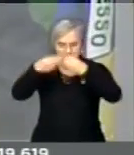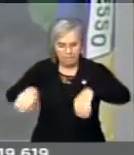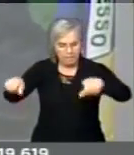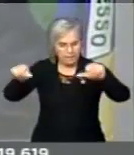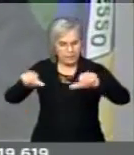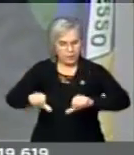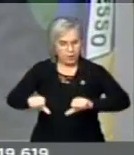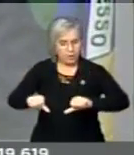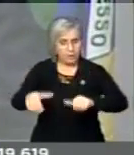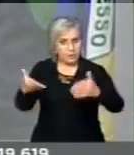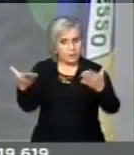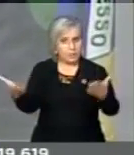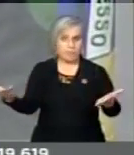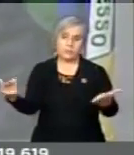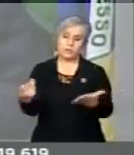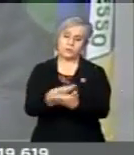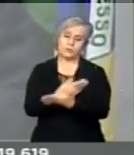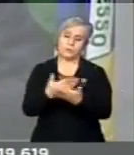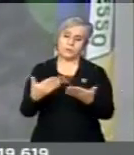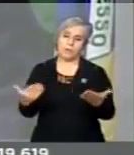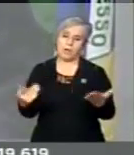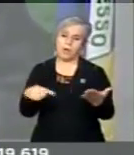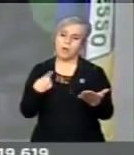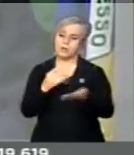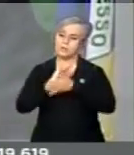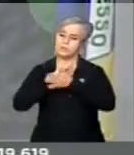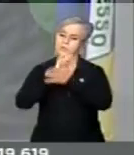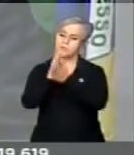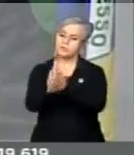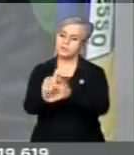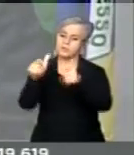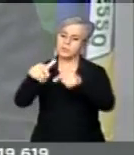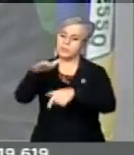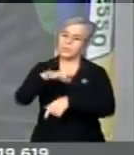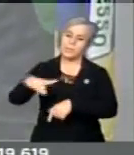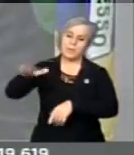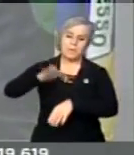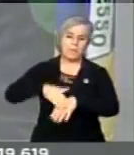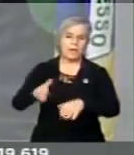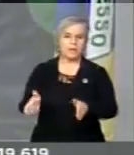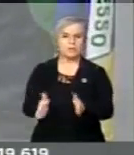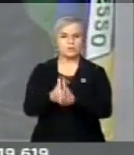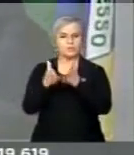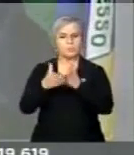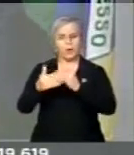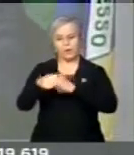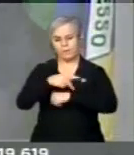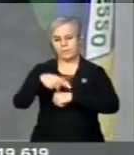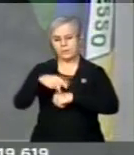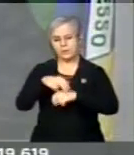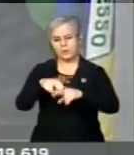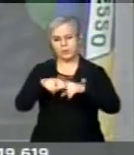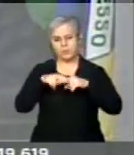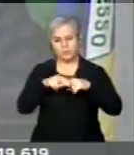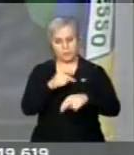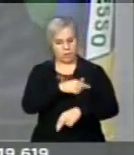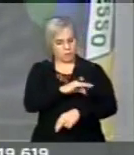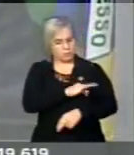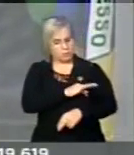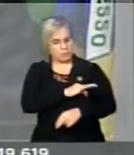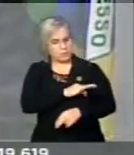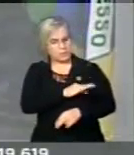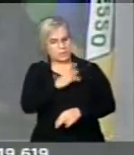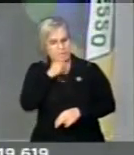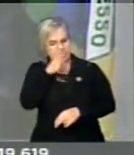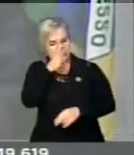é isso que ocorre aqui nessa noite. Nós estamos prejudicando as regiões mais pobres do país por conta de uma intransigência do PP,